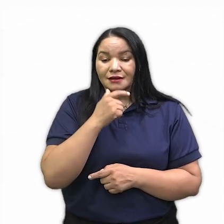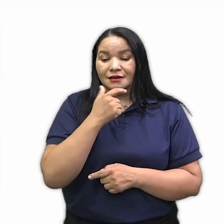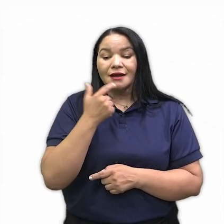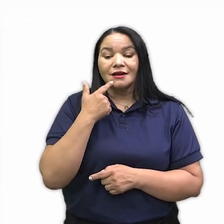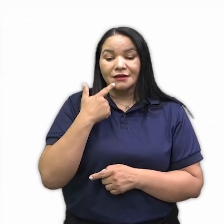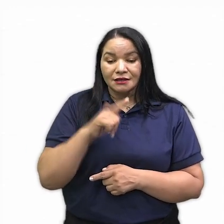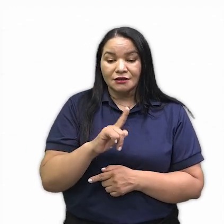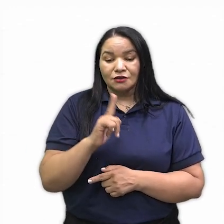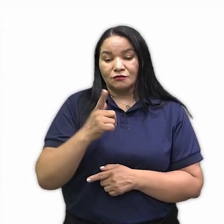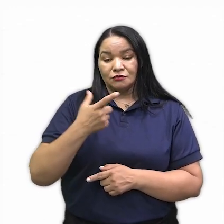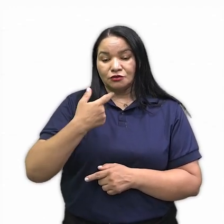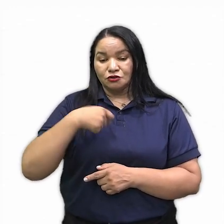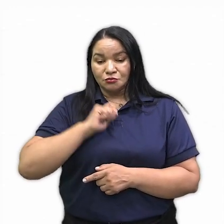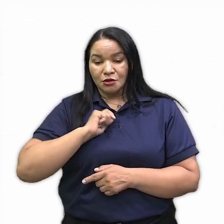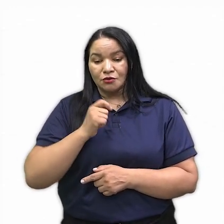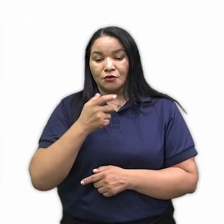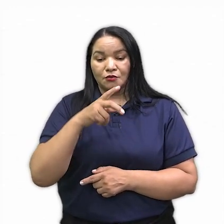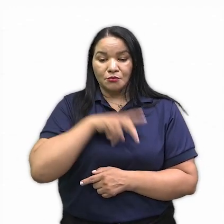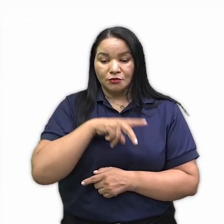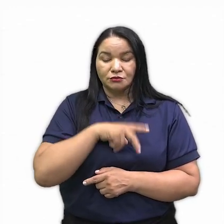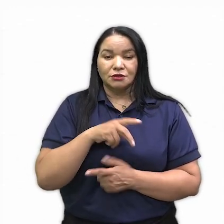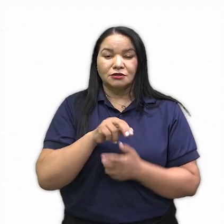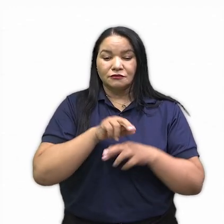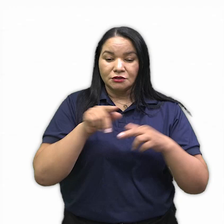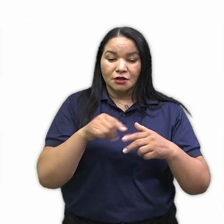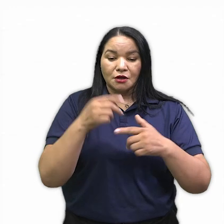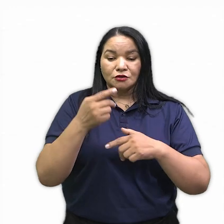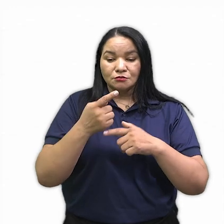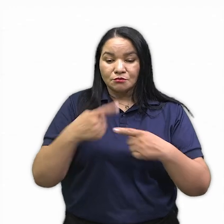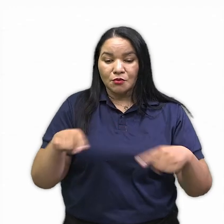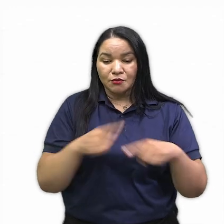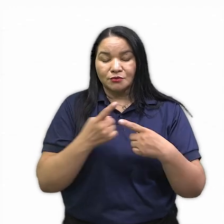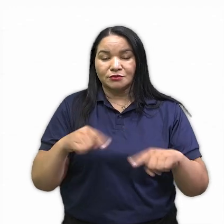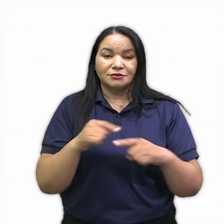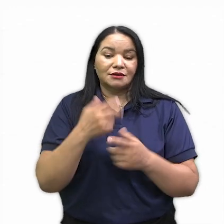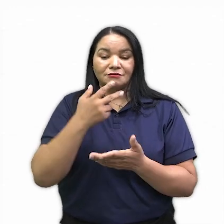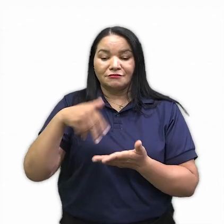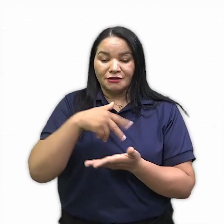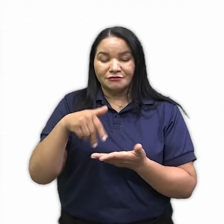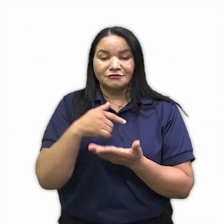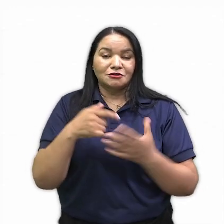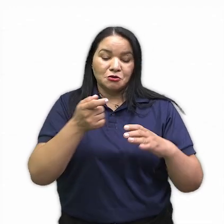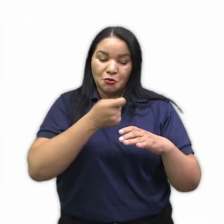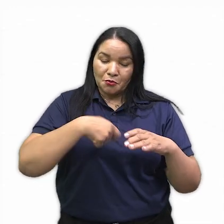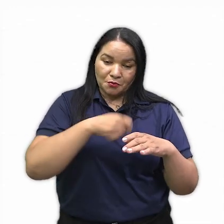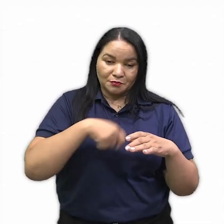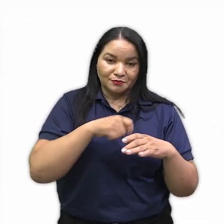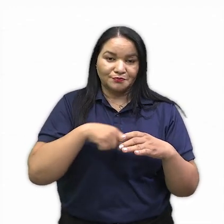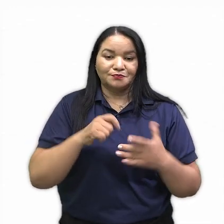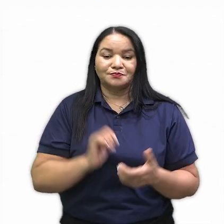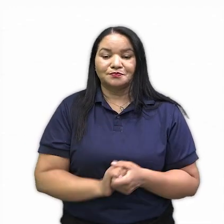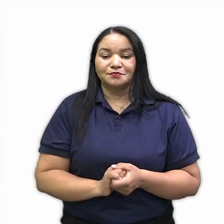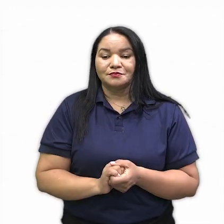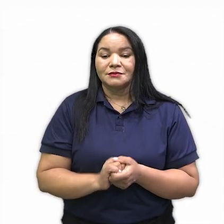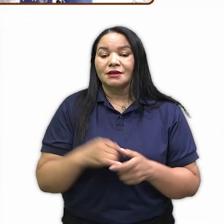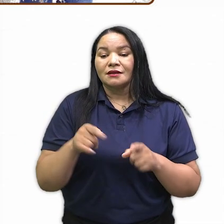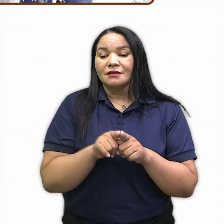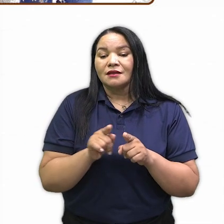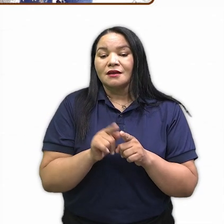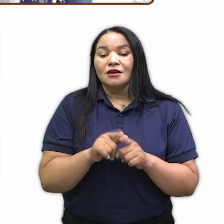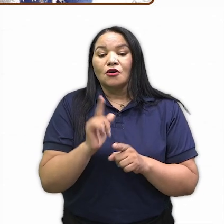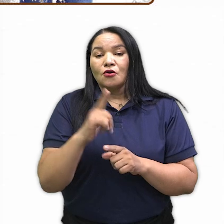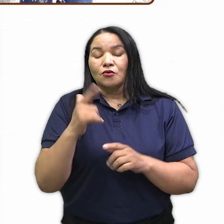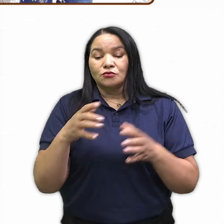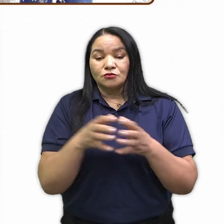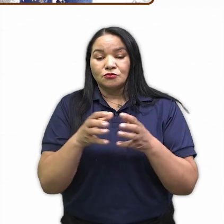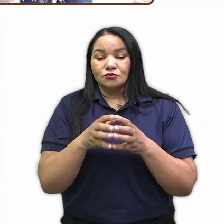português, assim como a diversidade de música, dança e também a culinária. Além dos hispânicos,